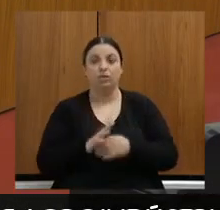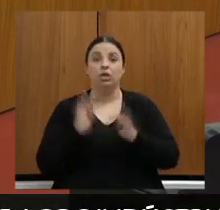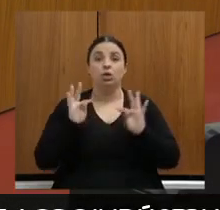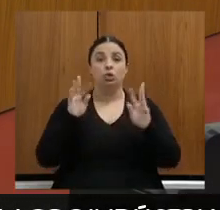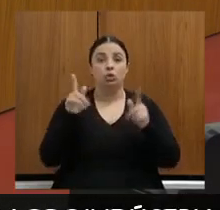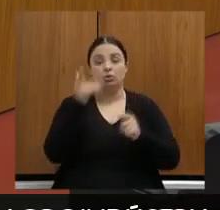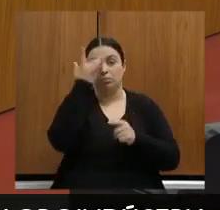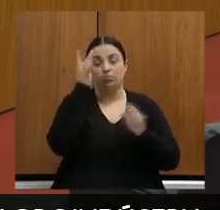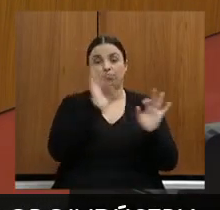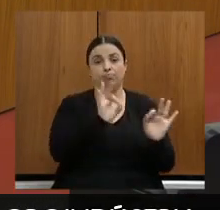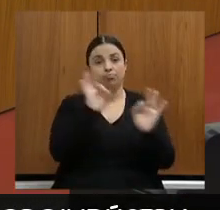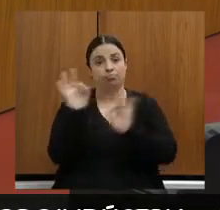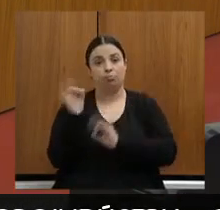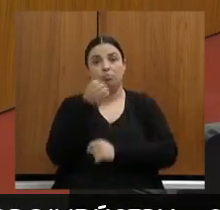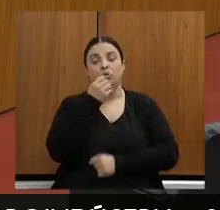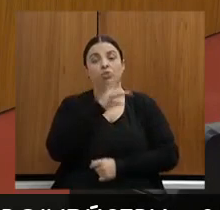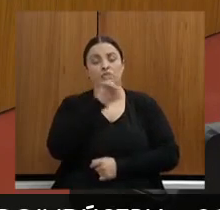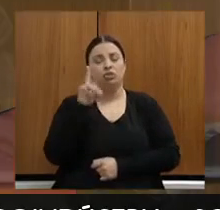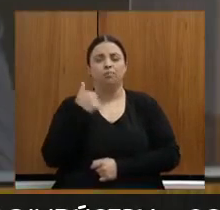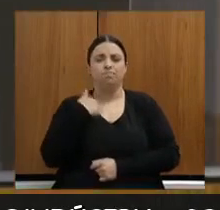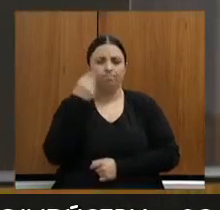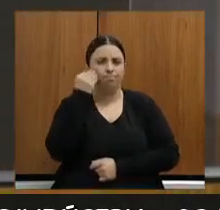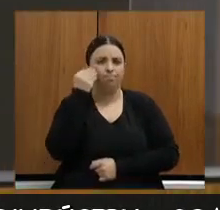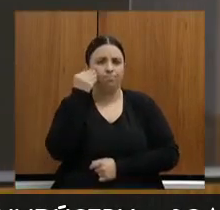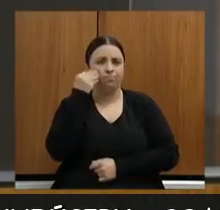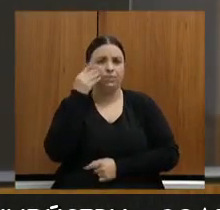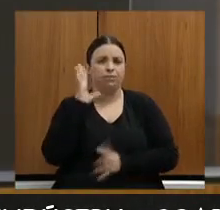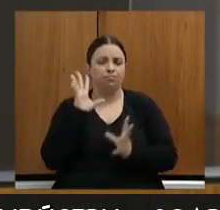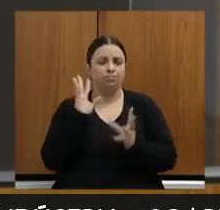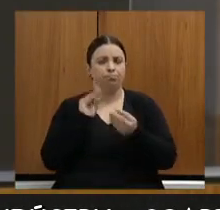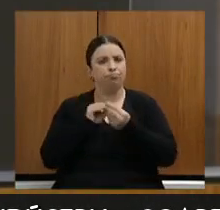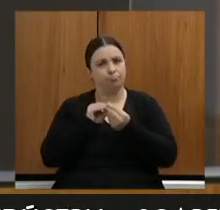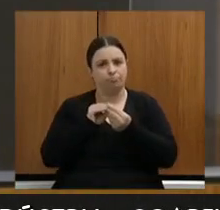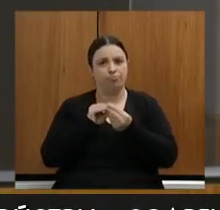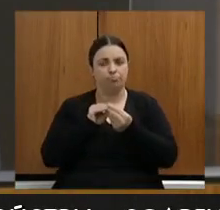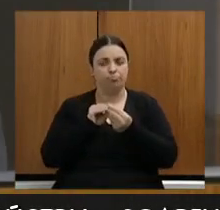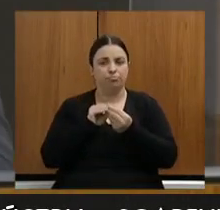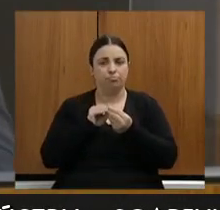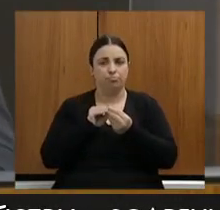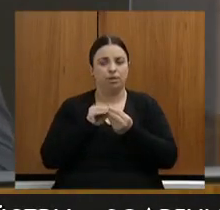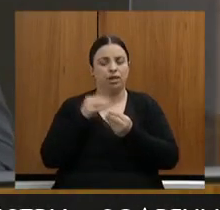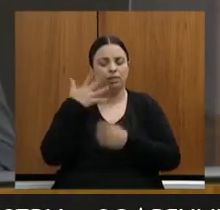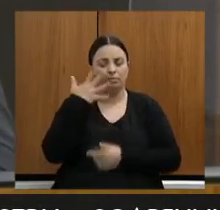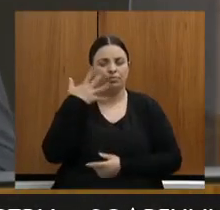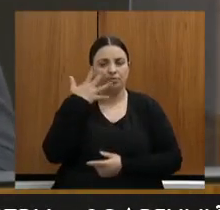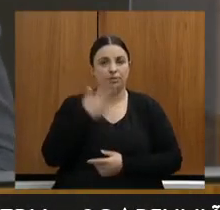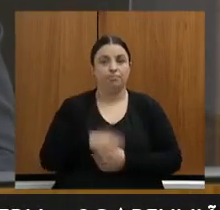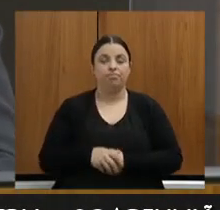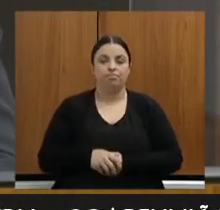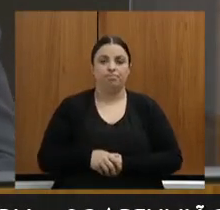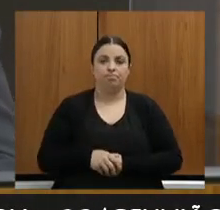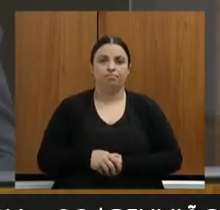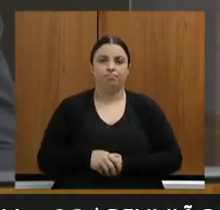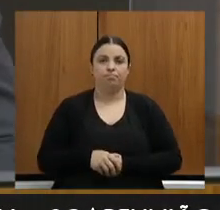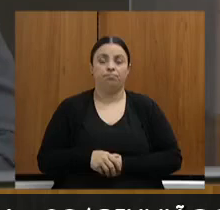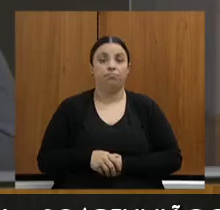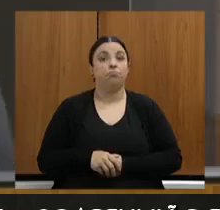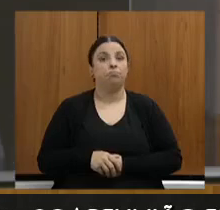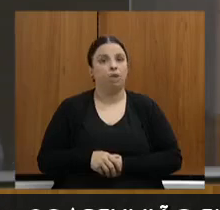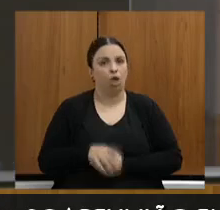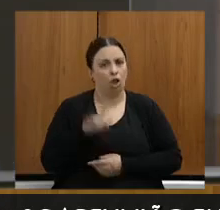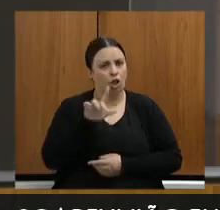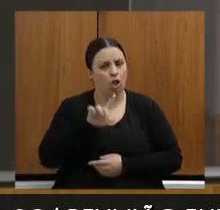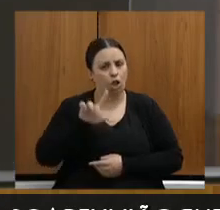todo público nos acompanham eu vou tentar ser mais objetivo aqui na minha fala Presidente evidente que sem prejuízo